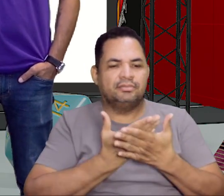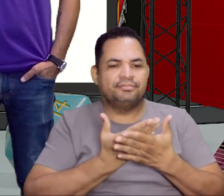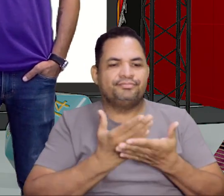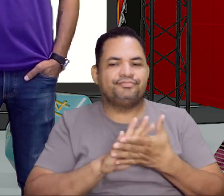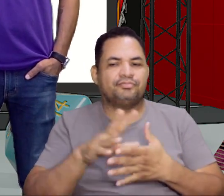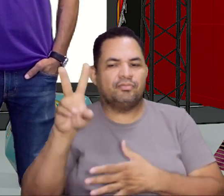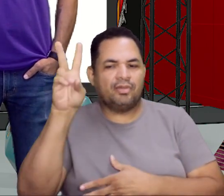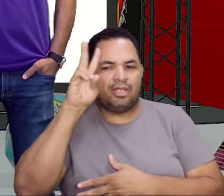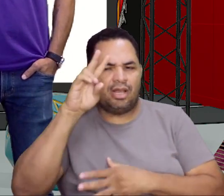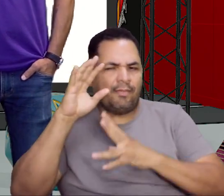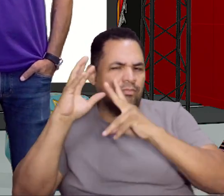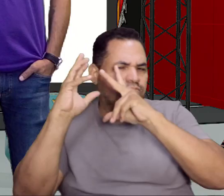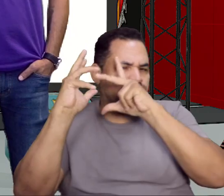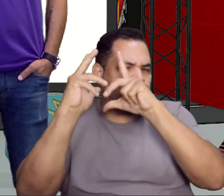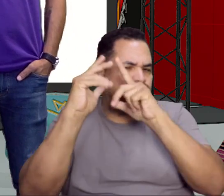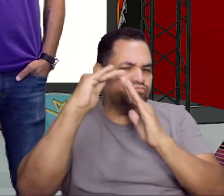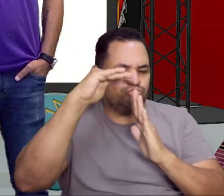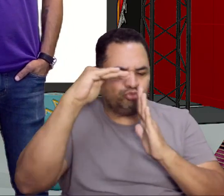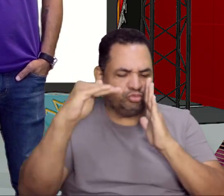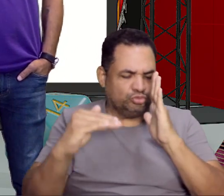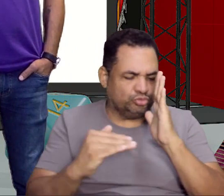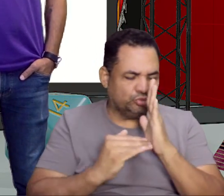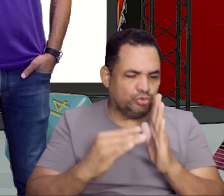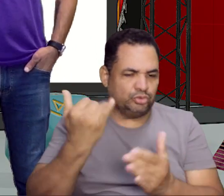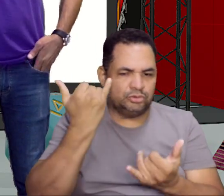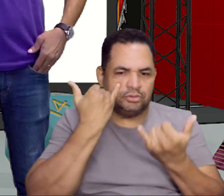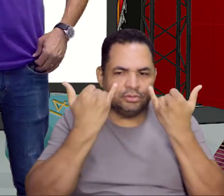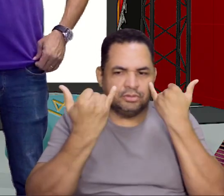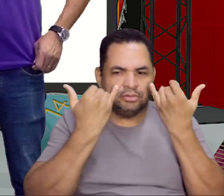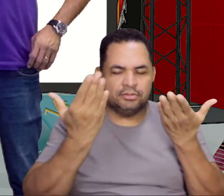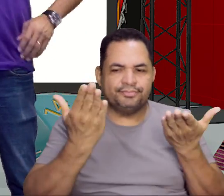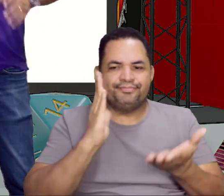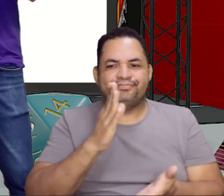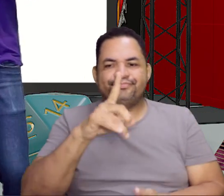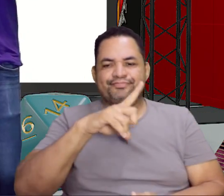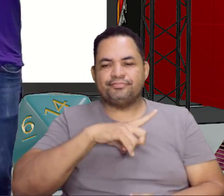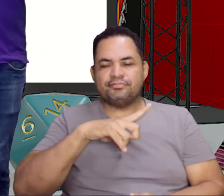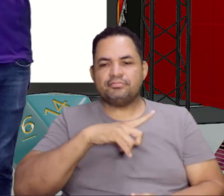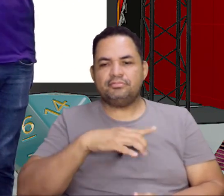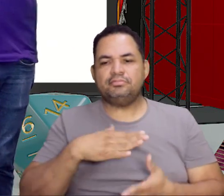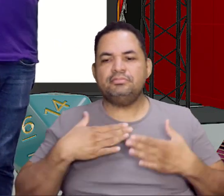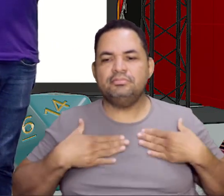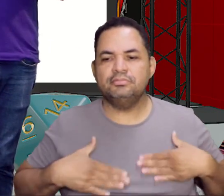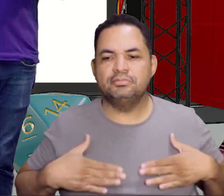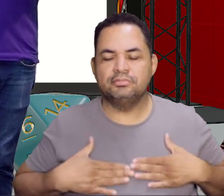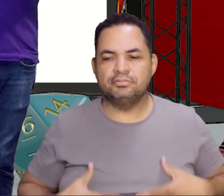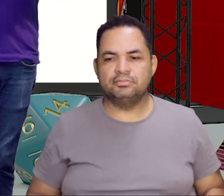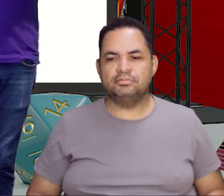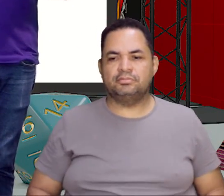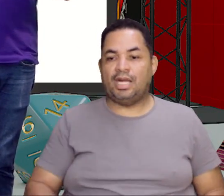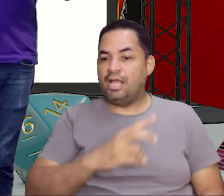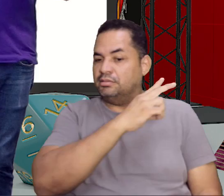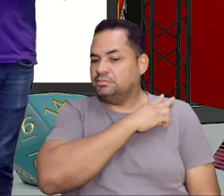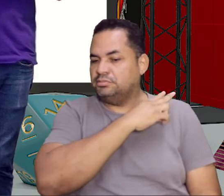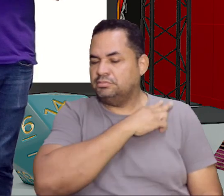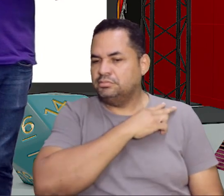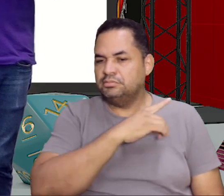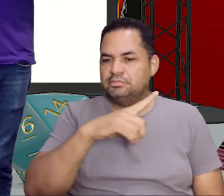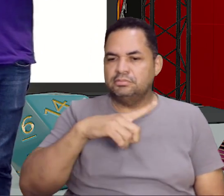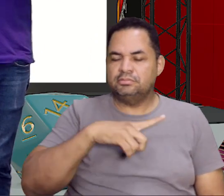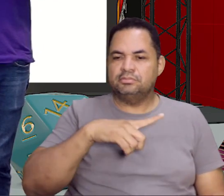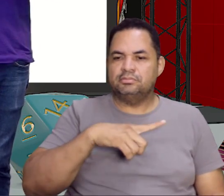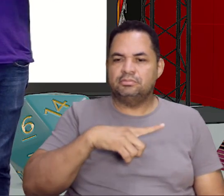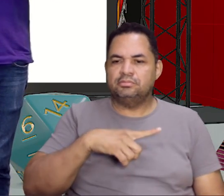né recapitula pegou todas as informações é E aí nós já temos Olha só calma aí calma aí pro segundo ano nós temos